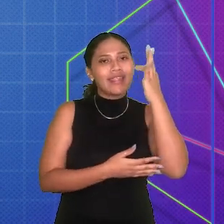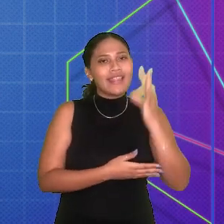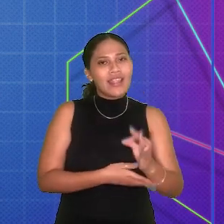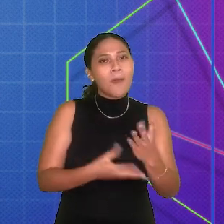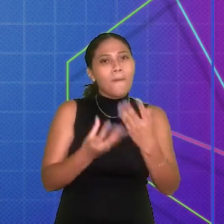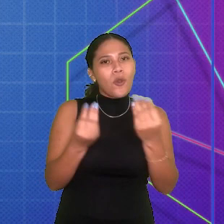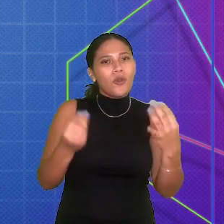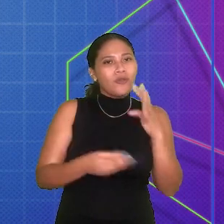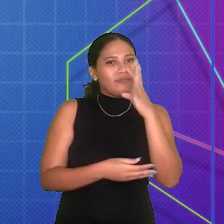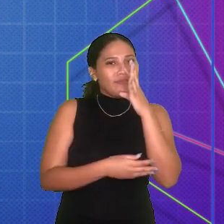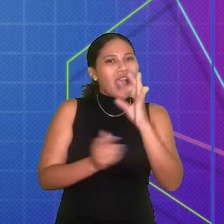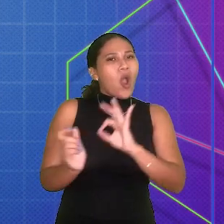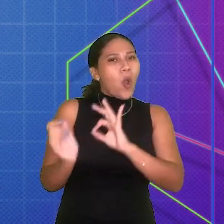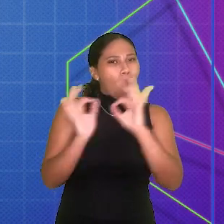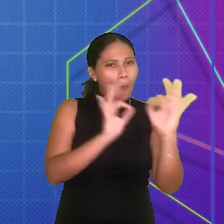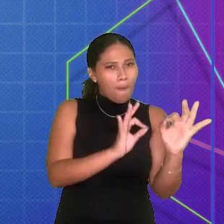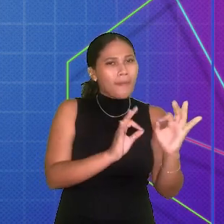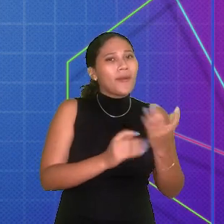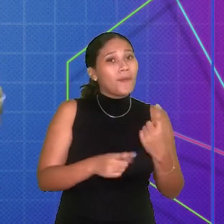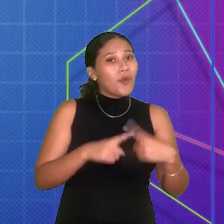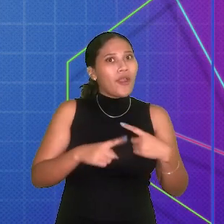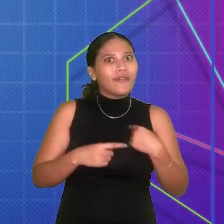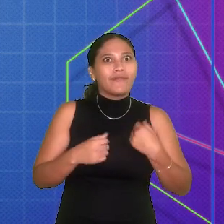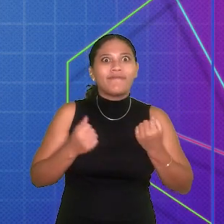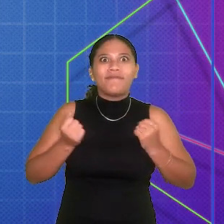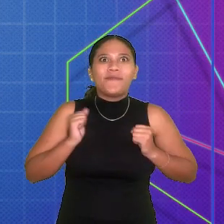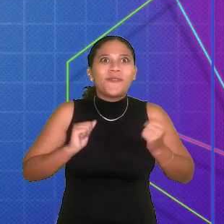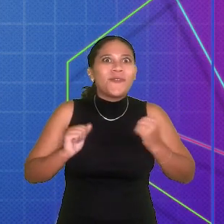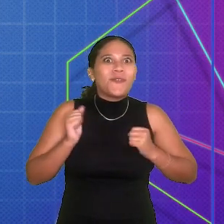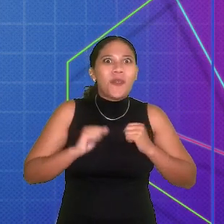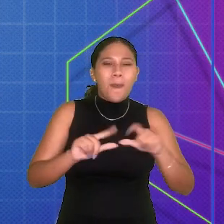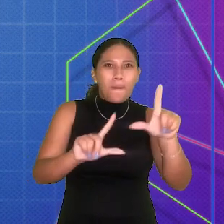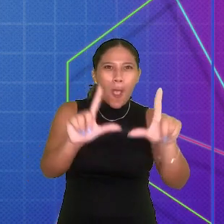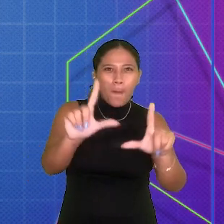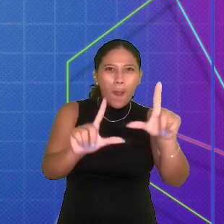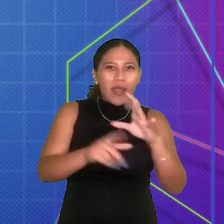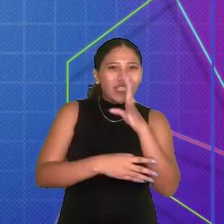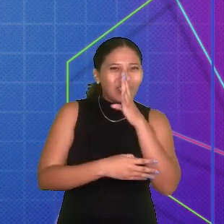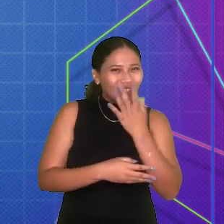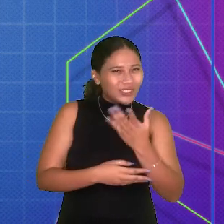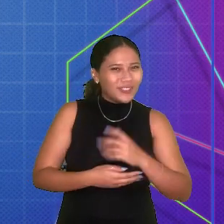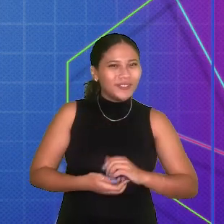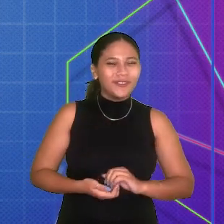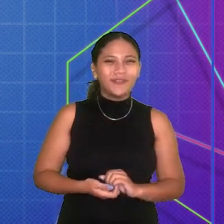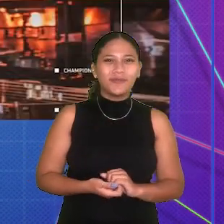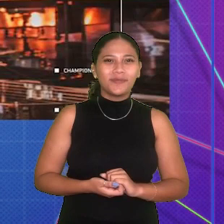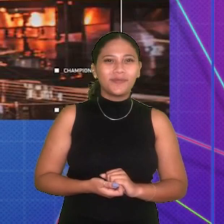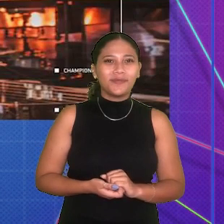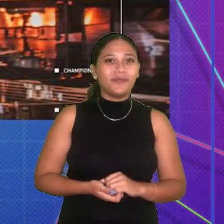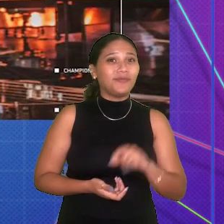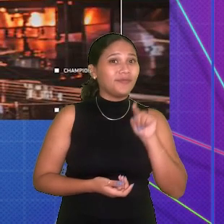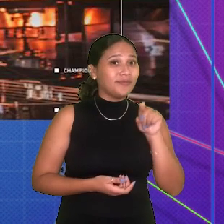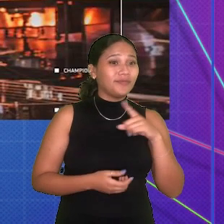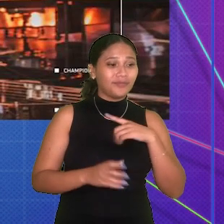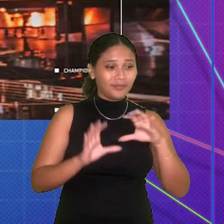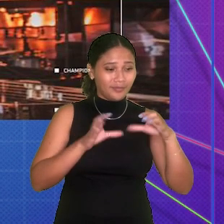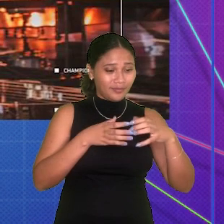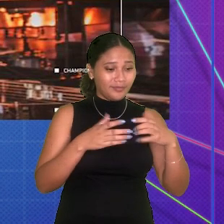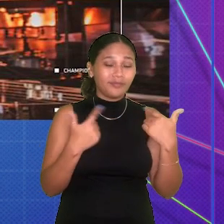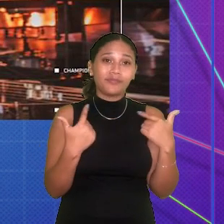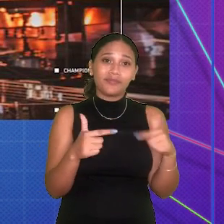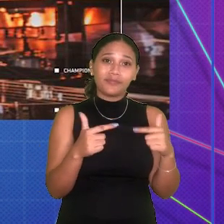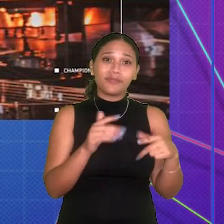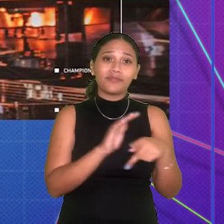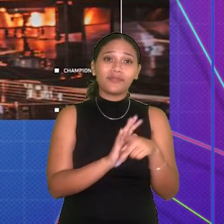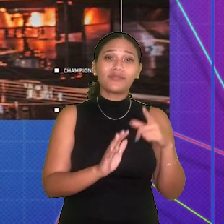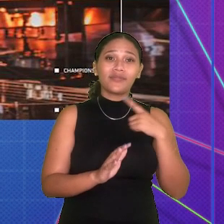que muitos que estão me assistindo acompanharam, porque eu fiquei ali, coladinho na TV assistindo. Esse aí é um grupo de